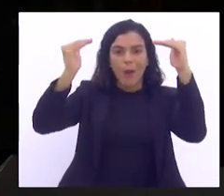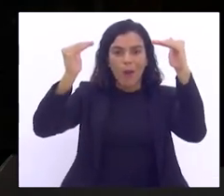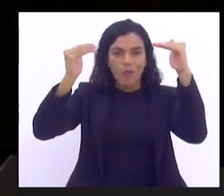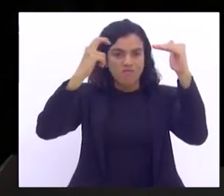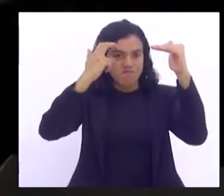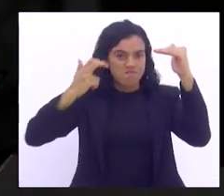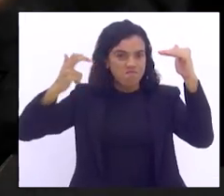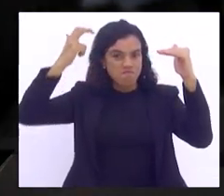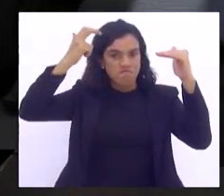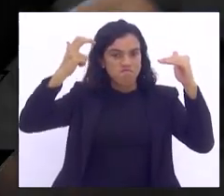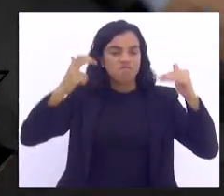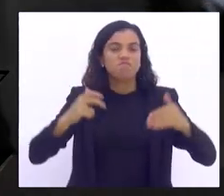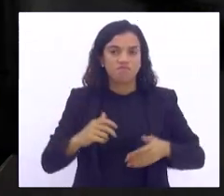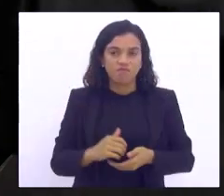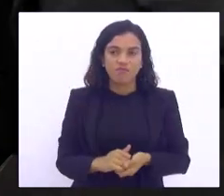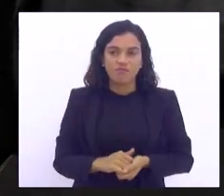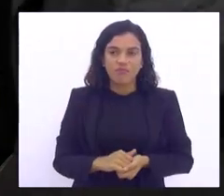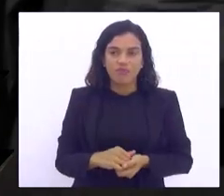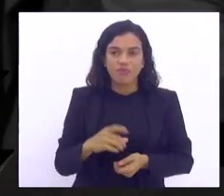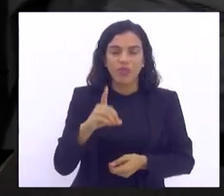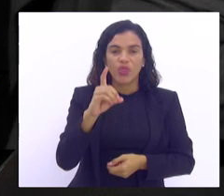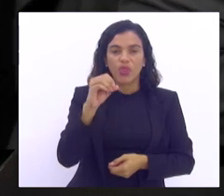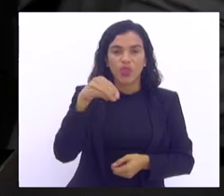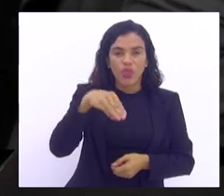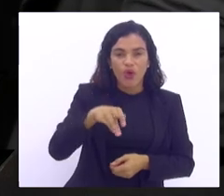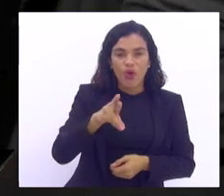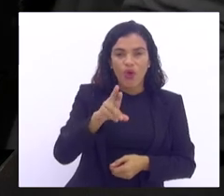inclusive, Dom Fernando Rifan,